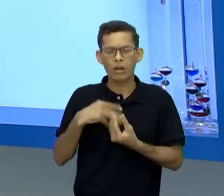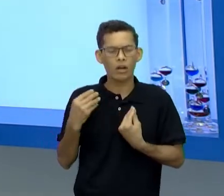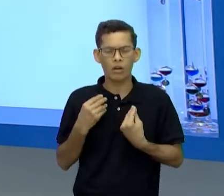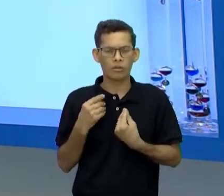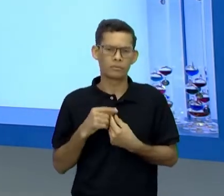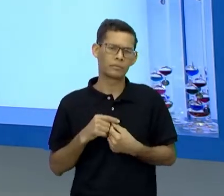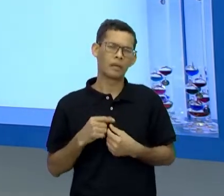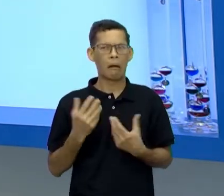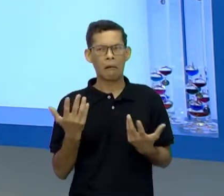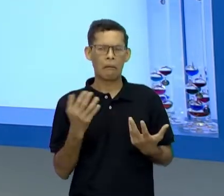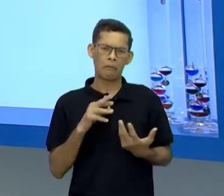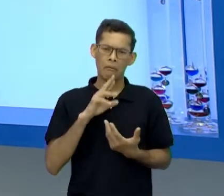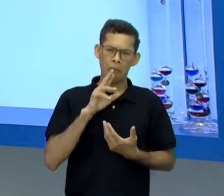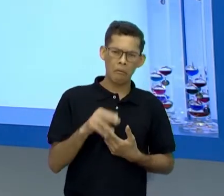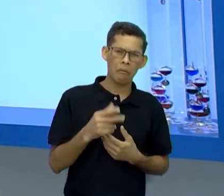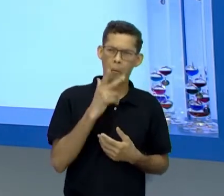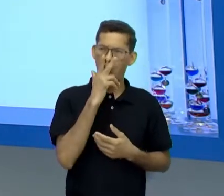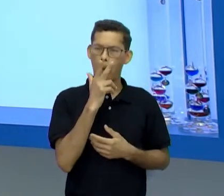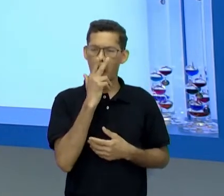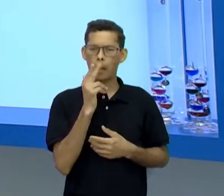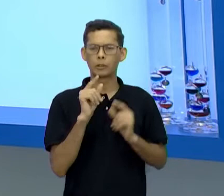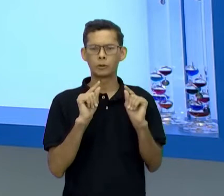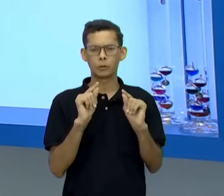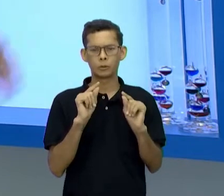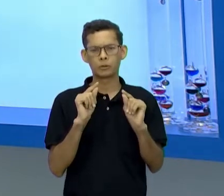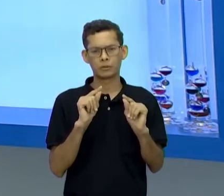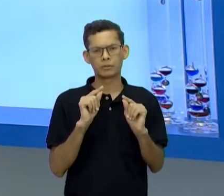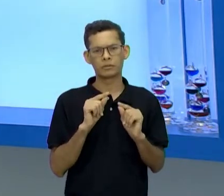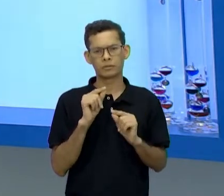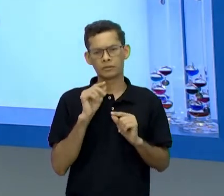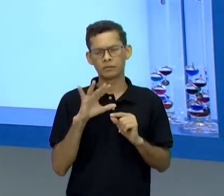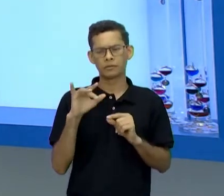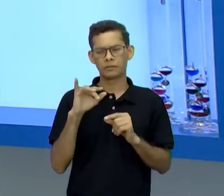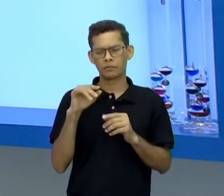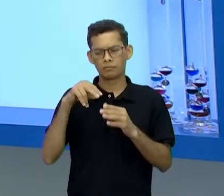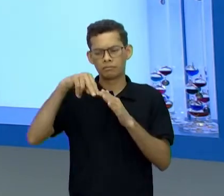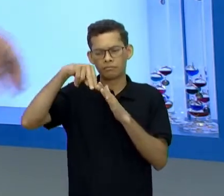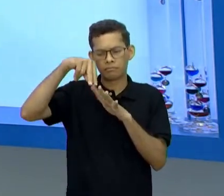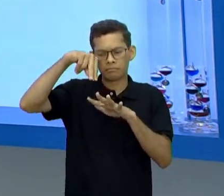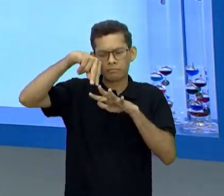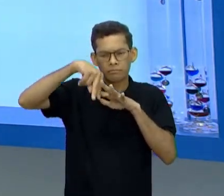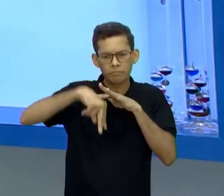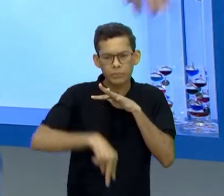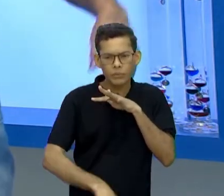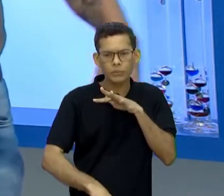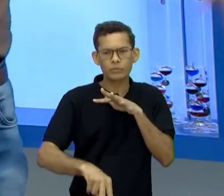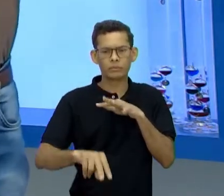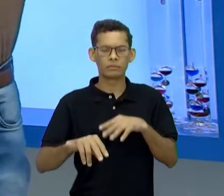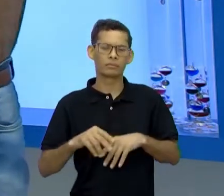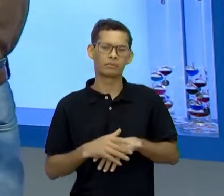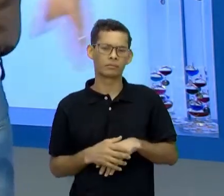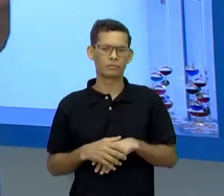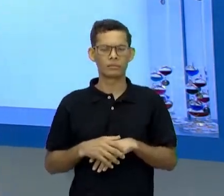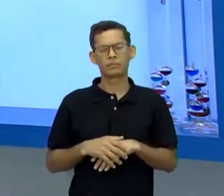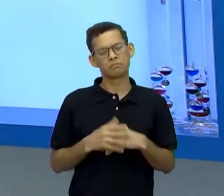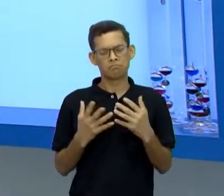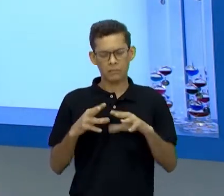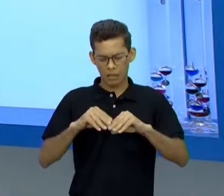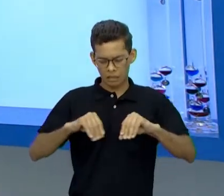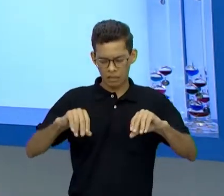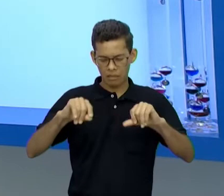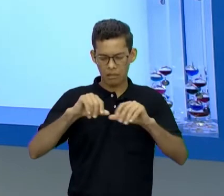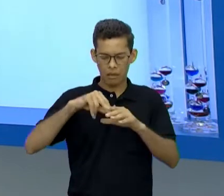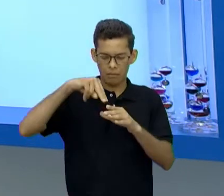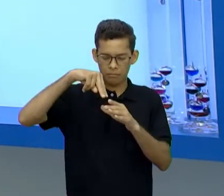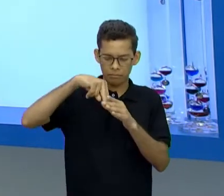falou assim, Gibarina, eu acho que eu experimentaria, eu sairia do outro lado, ela falou, né? Ah, eu sairia do outro lado. Aí você cai no centro da Terra,